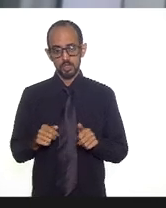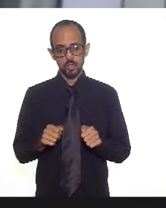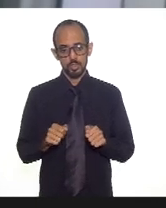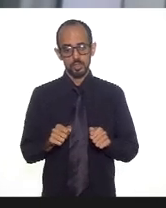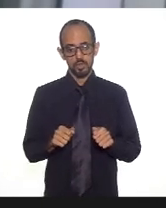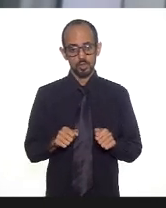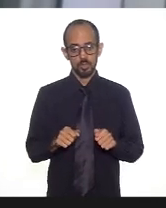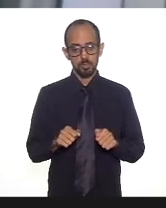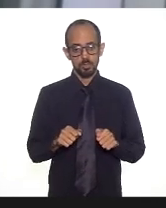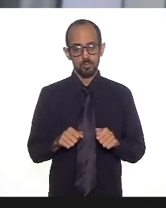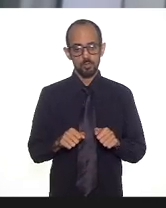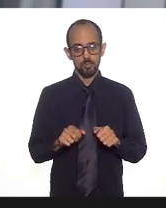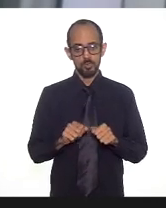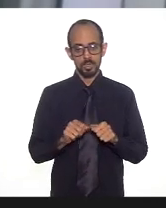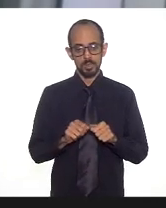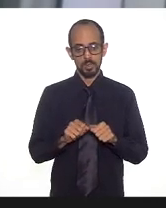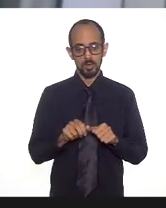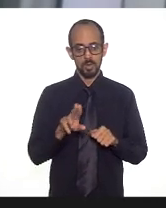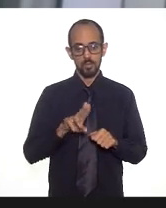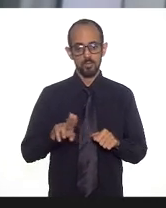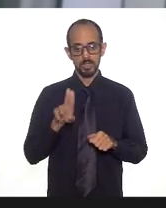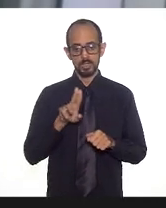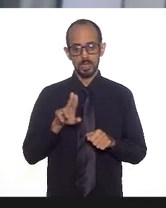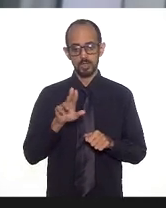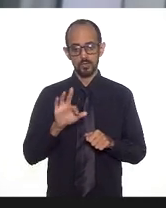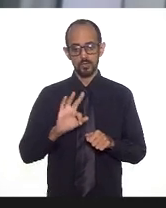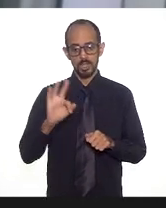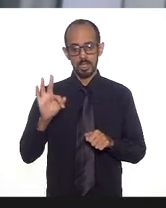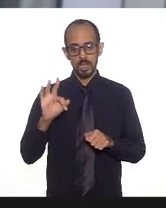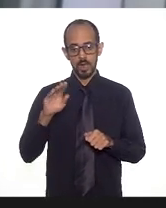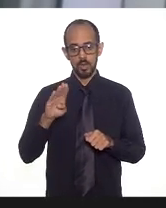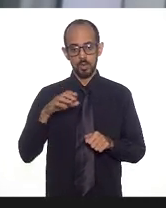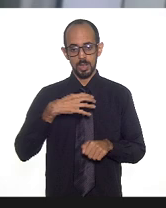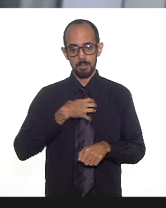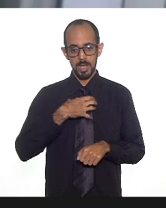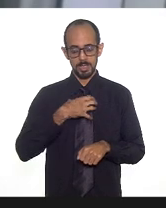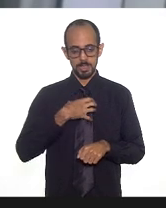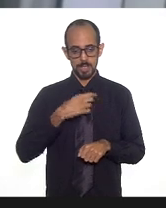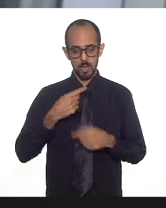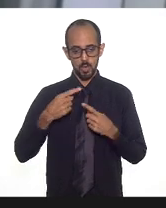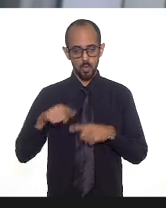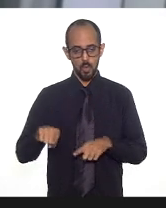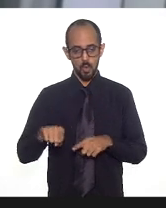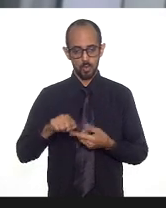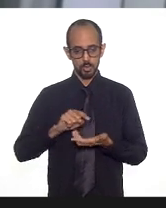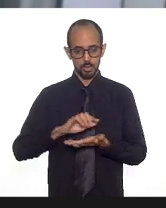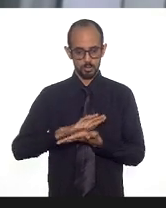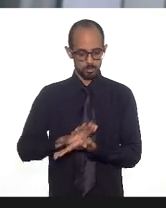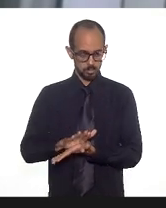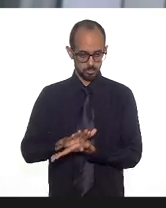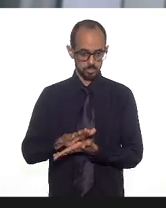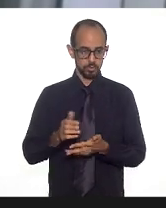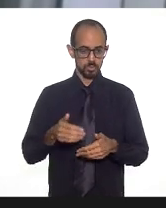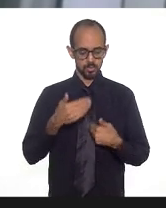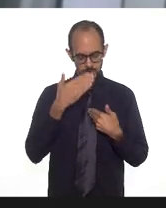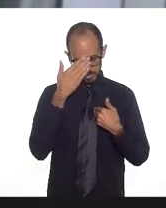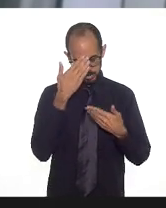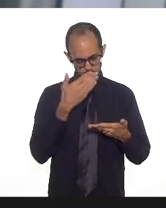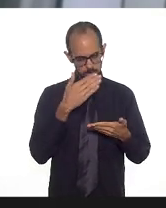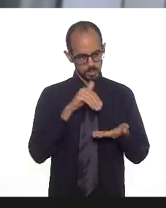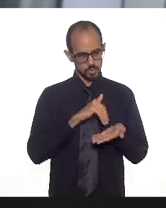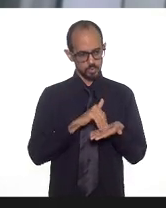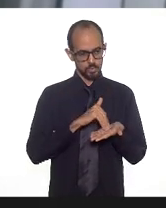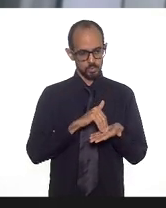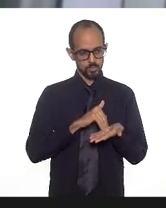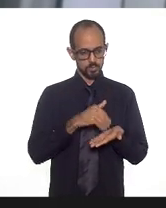audiência, promovido pela Universidade Federal da Bahia, que é o ato Educação contra a Barbárie. Então, agradeço e registro a presença do gabinete do deputado